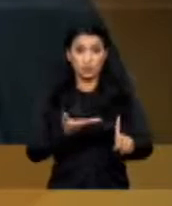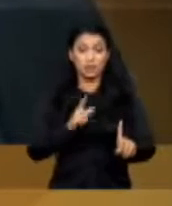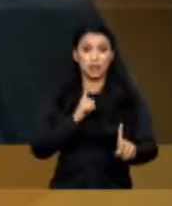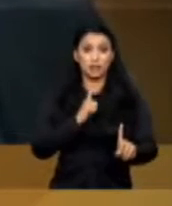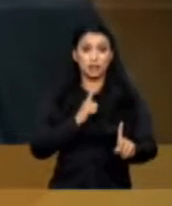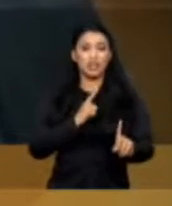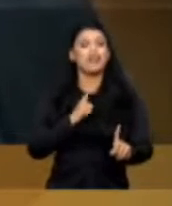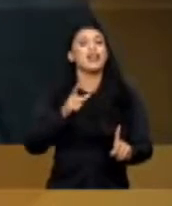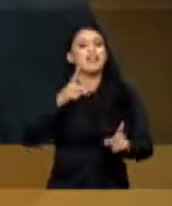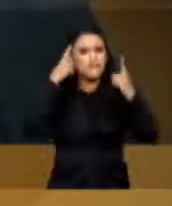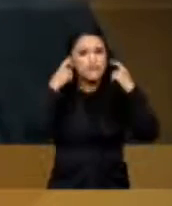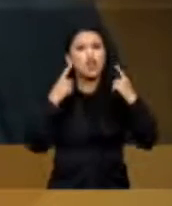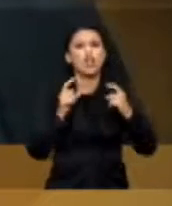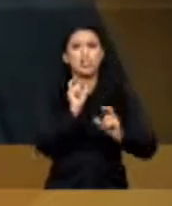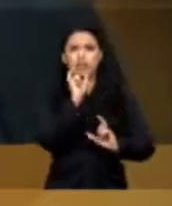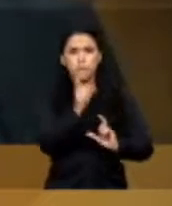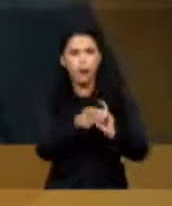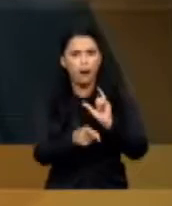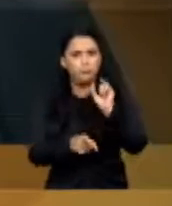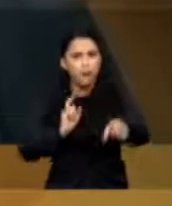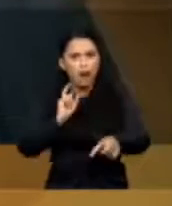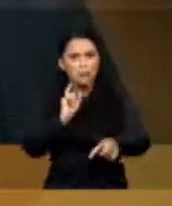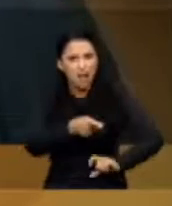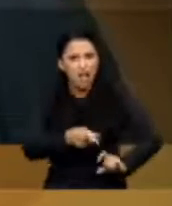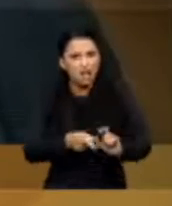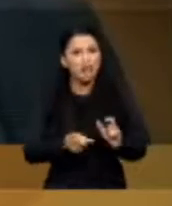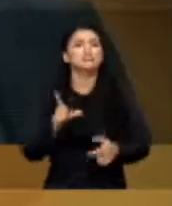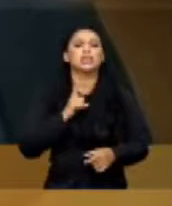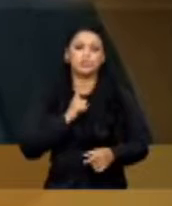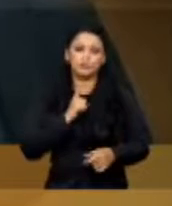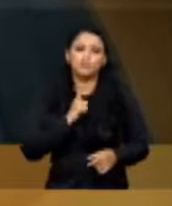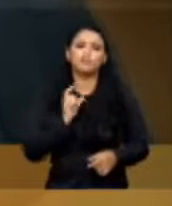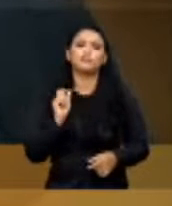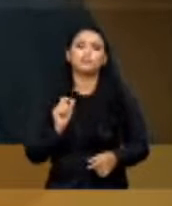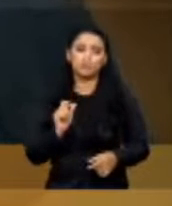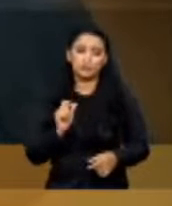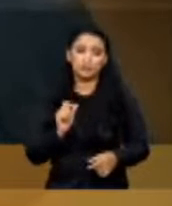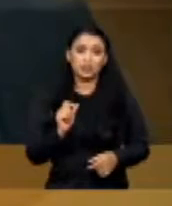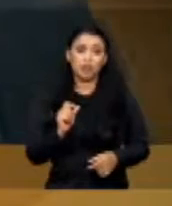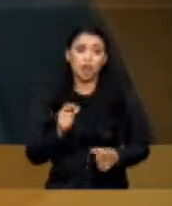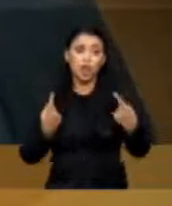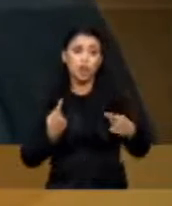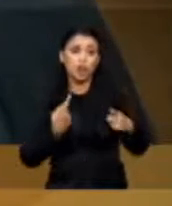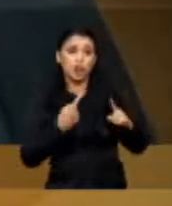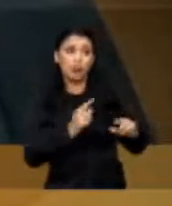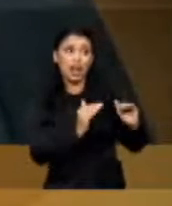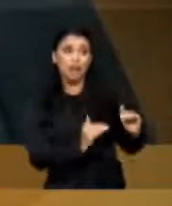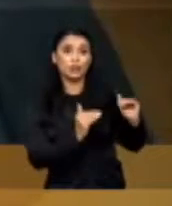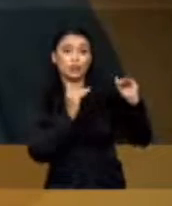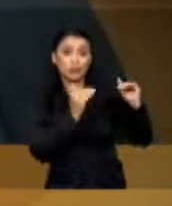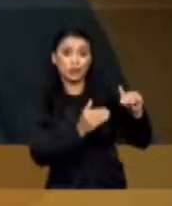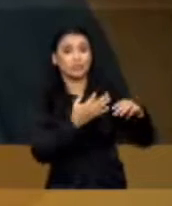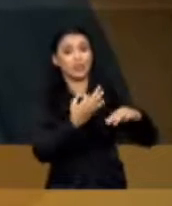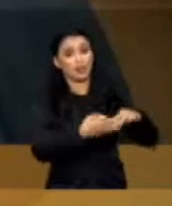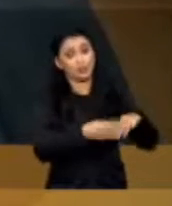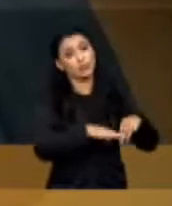presente violência verbal excessiva, imoderada, voltada contra a autoridade